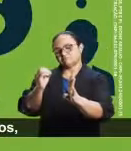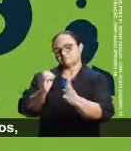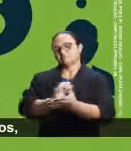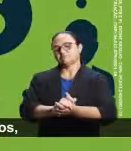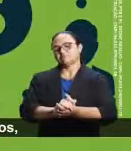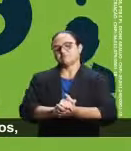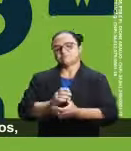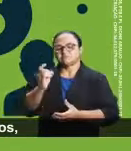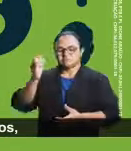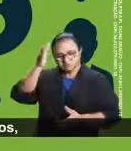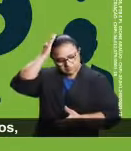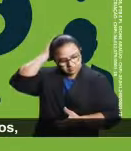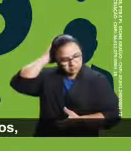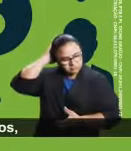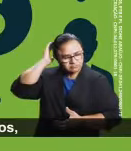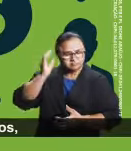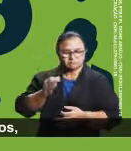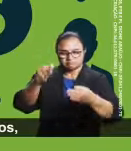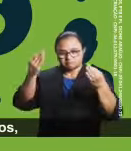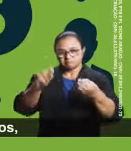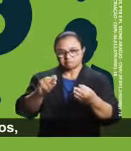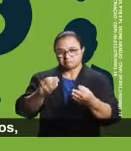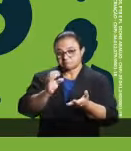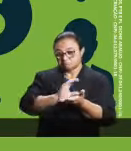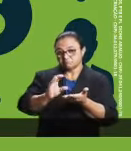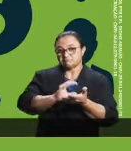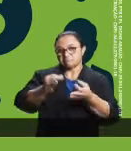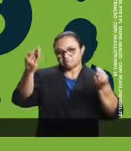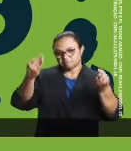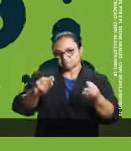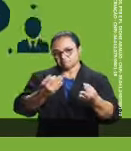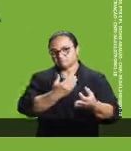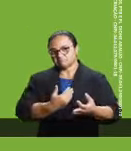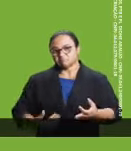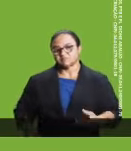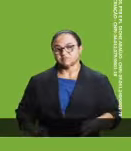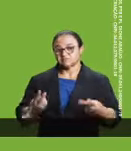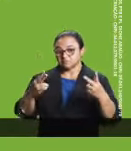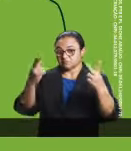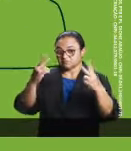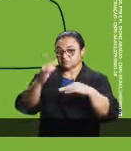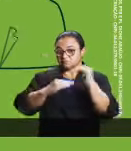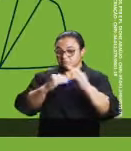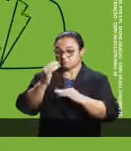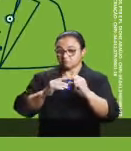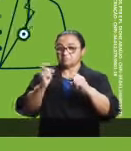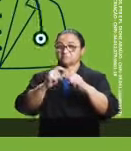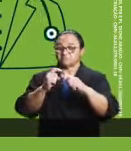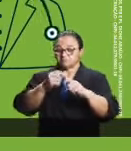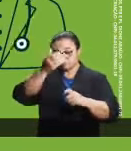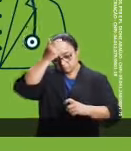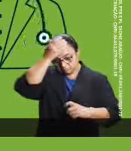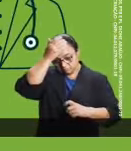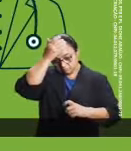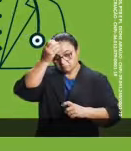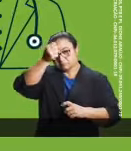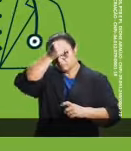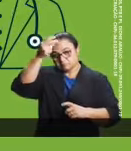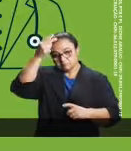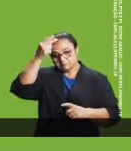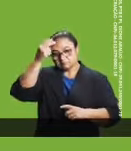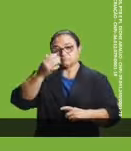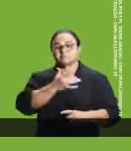o Johnny vai fazer a gestão correta dos recursos públicos vai valorizar os profissionais que já trabalham na Rede